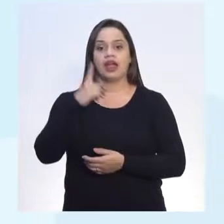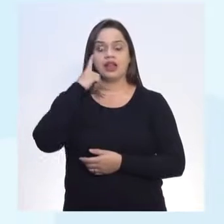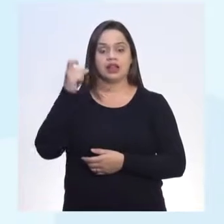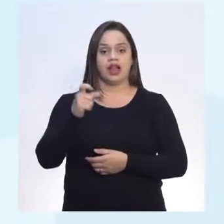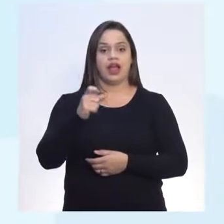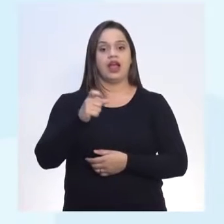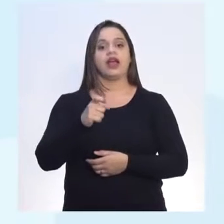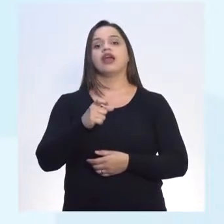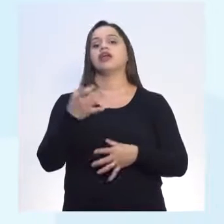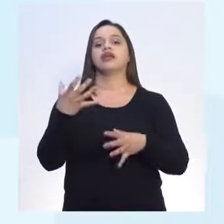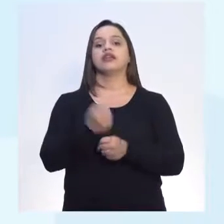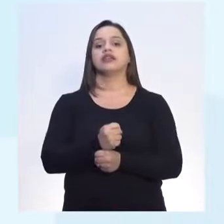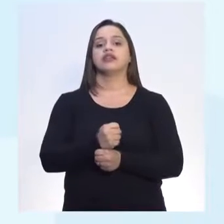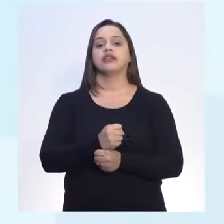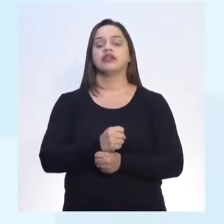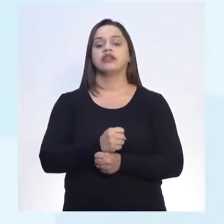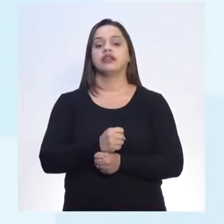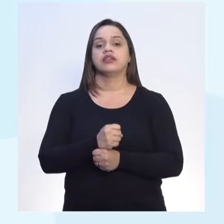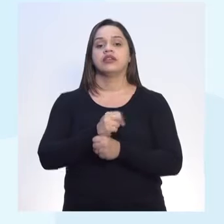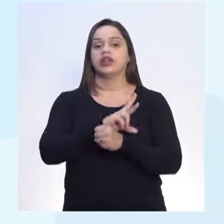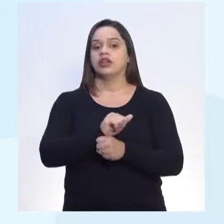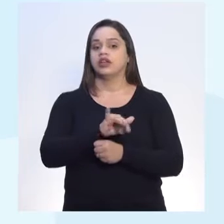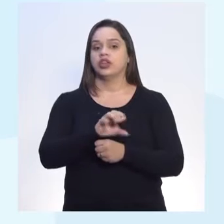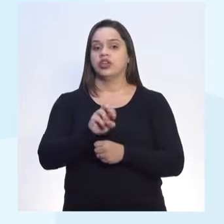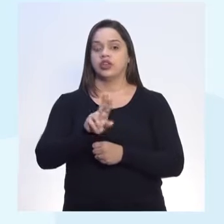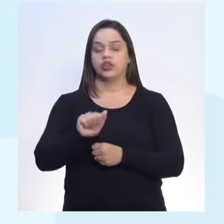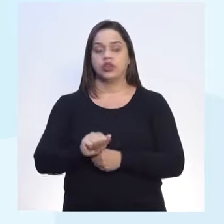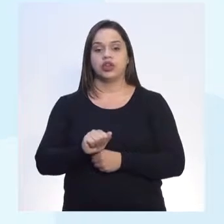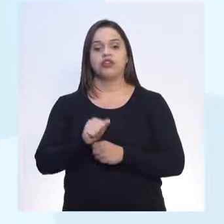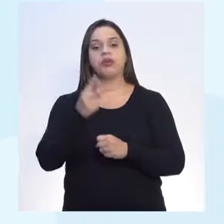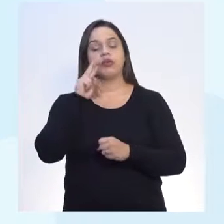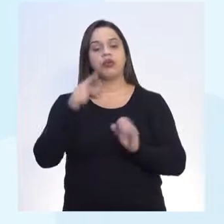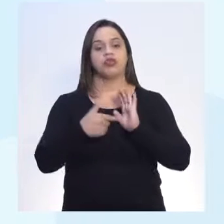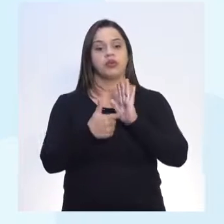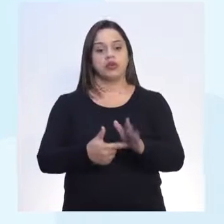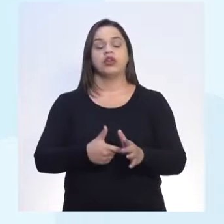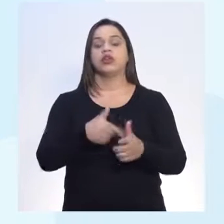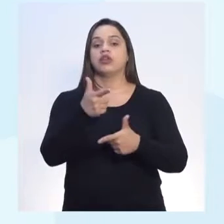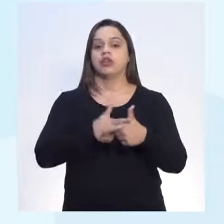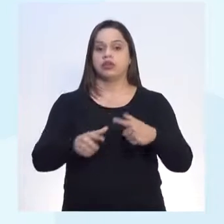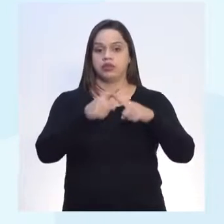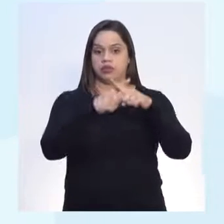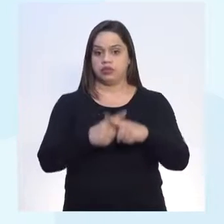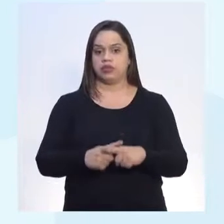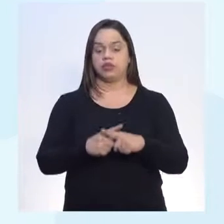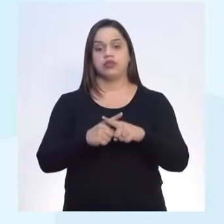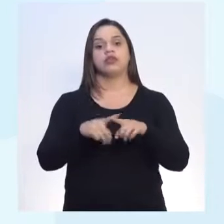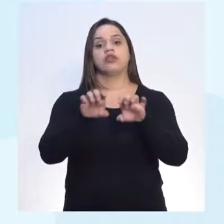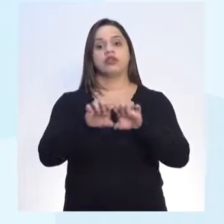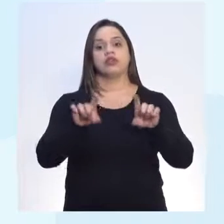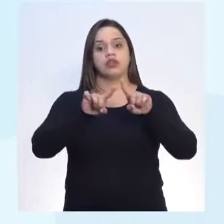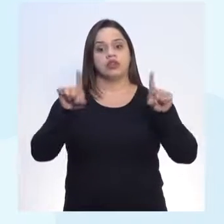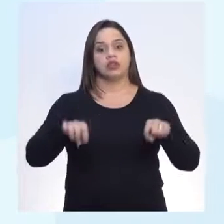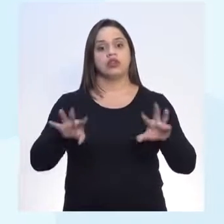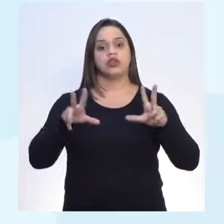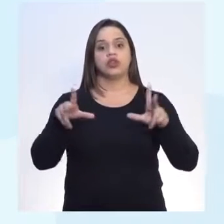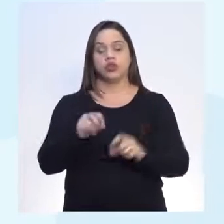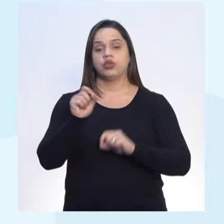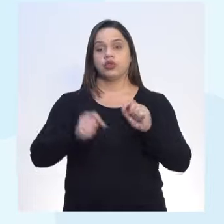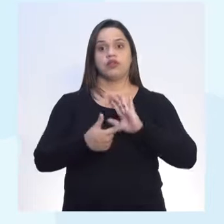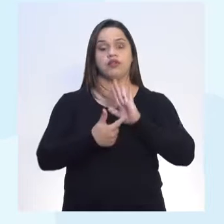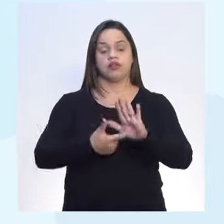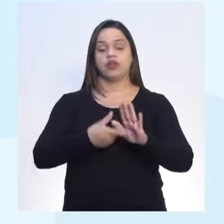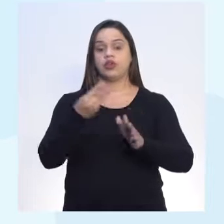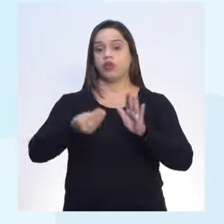Então, abordaremos a divisão e a multiplicação, né, das expressões, observando as formas de